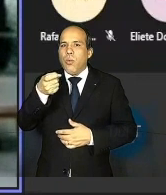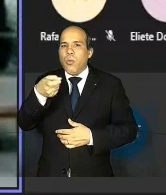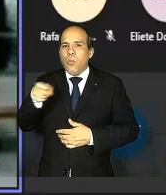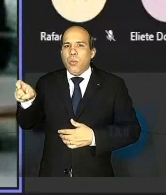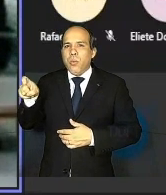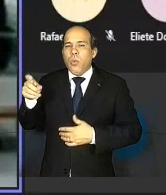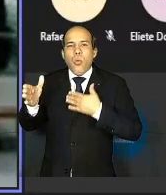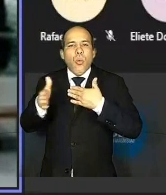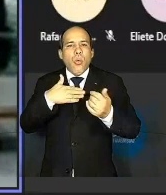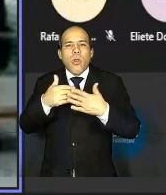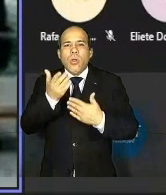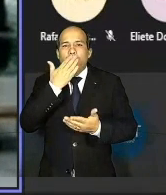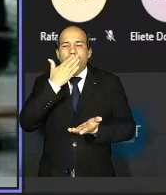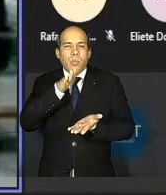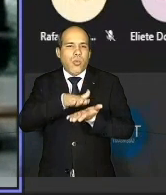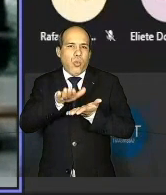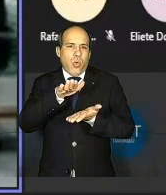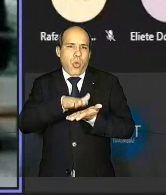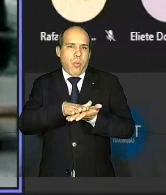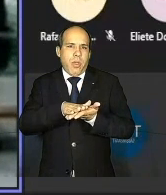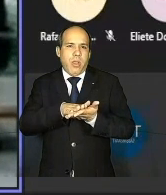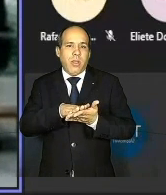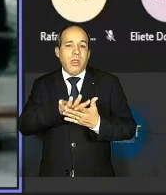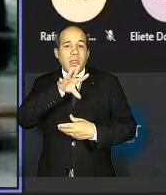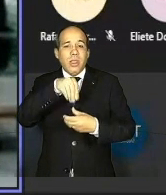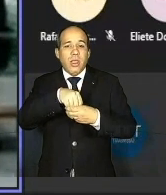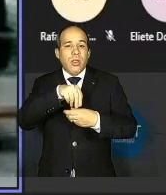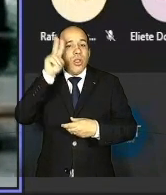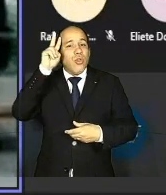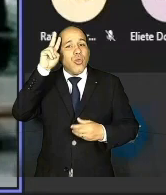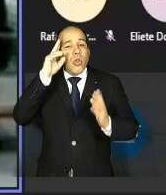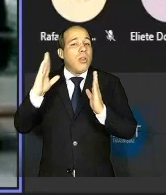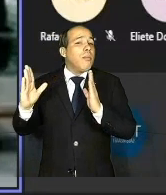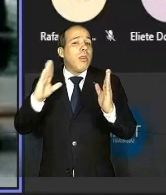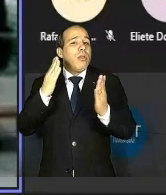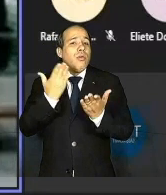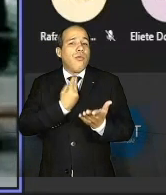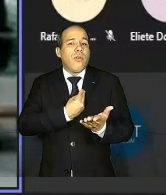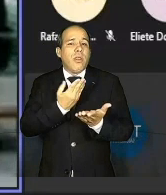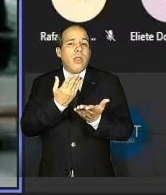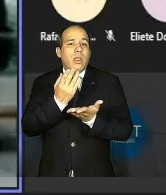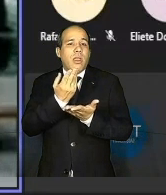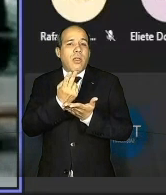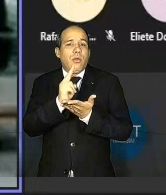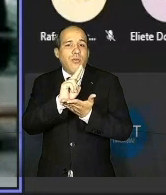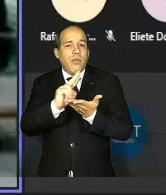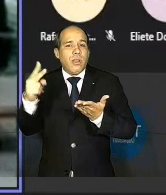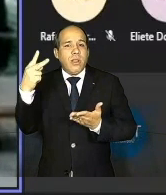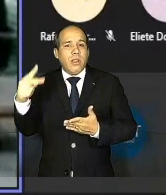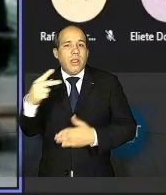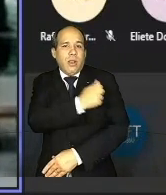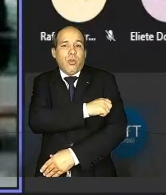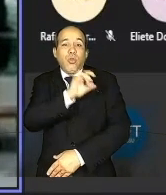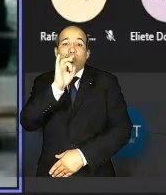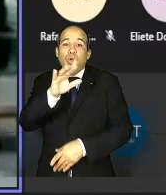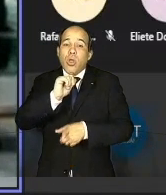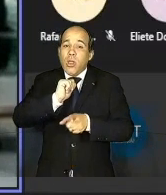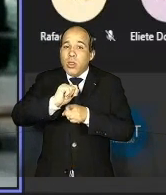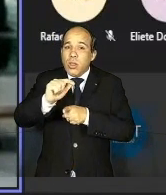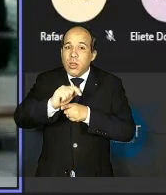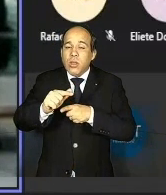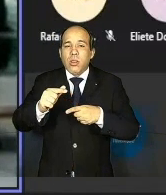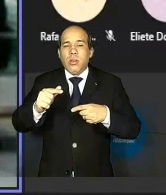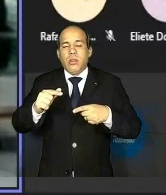de valores para expedição de quaisquer documentos inerentes à vida acadêmica dos estudantes, restando a possibilidade